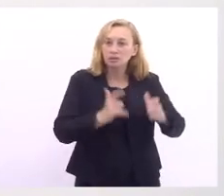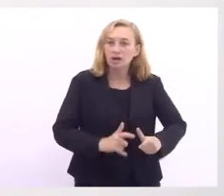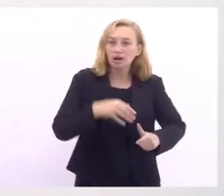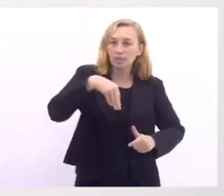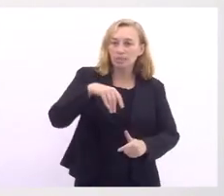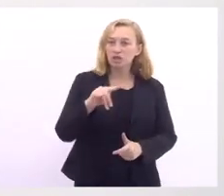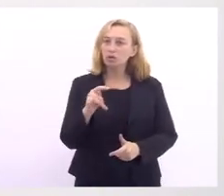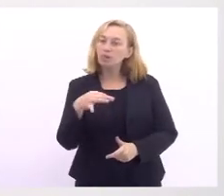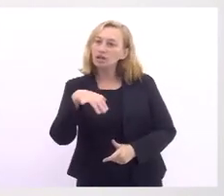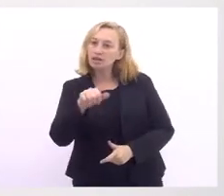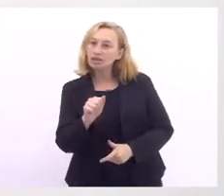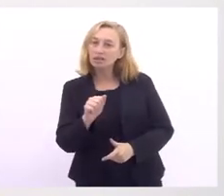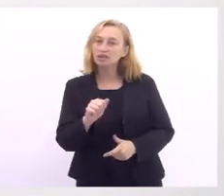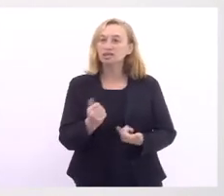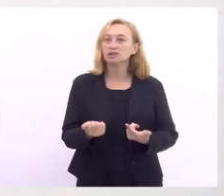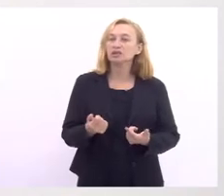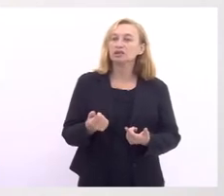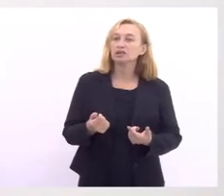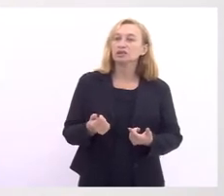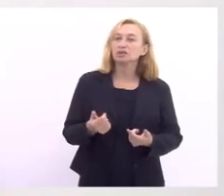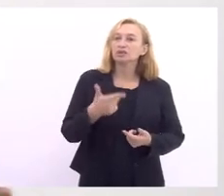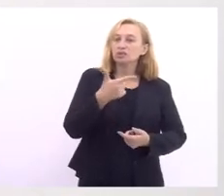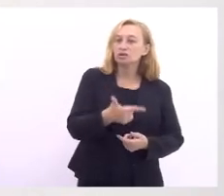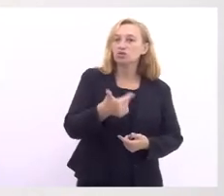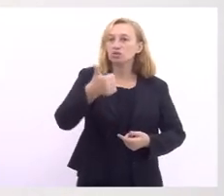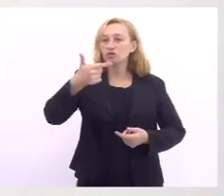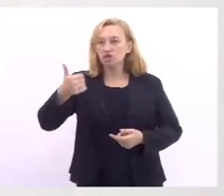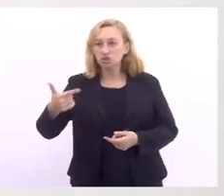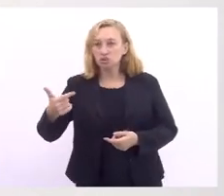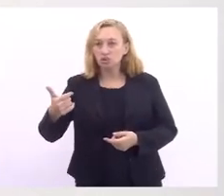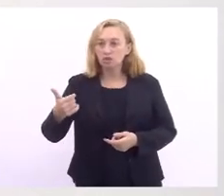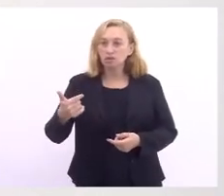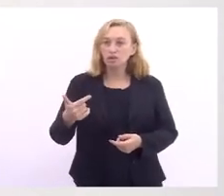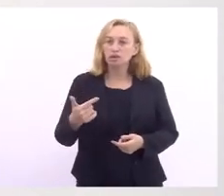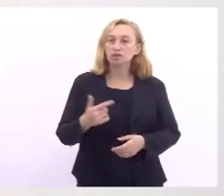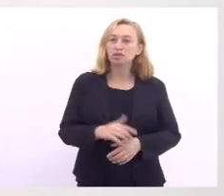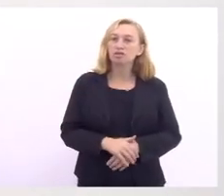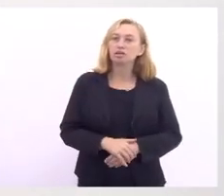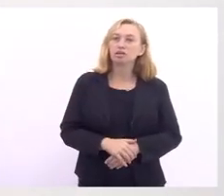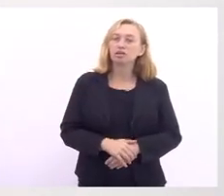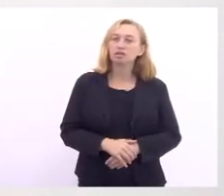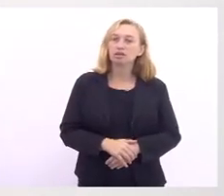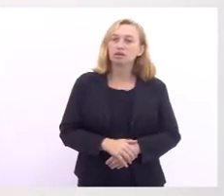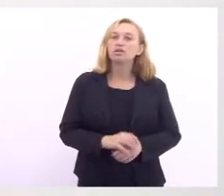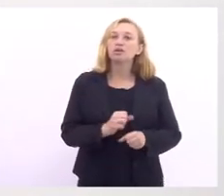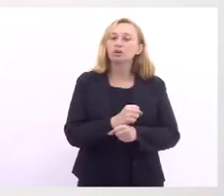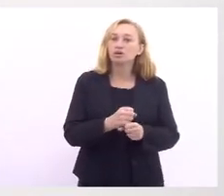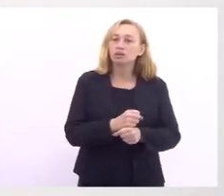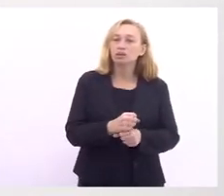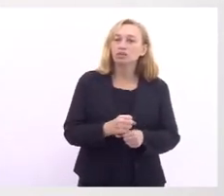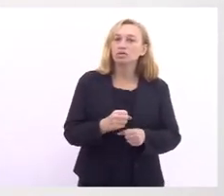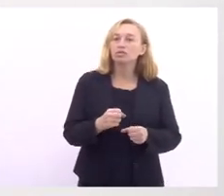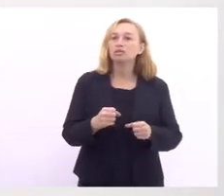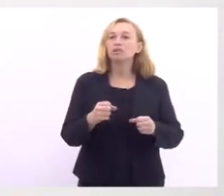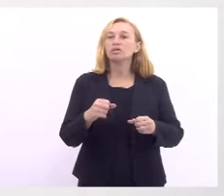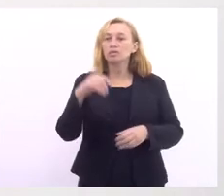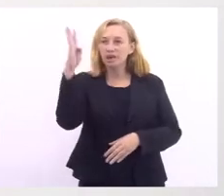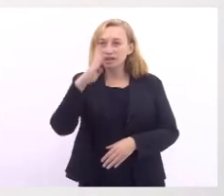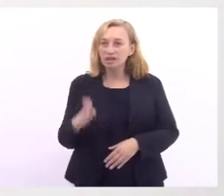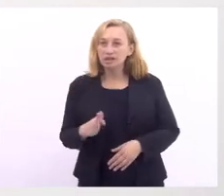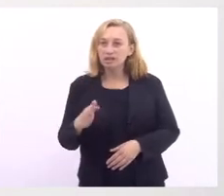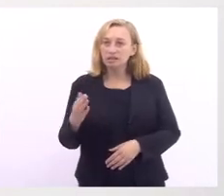metropolitana e que em 2002 em 2022 seja um ano em que o Brasil ganha a Copa do Mundo